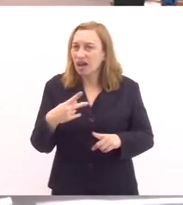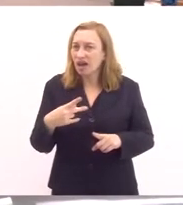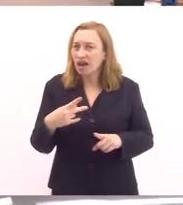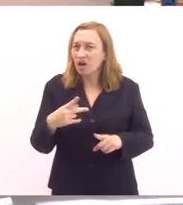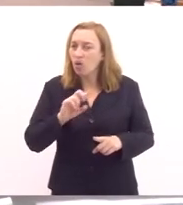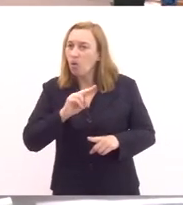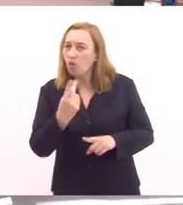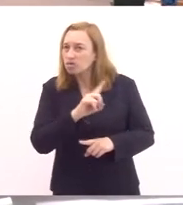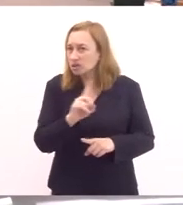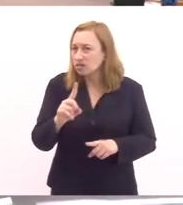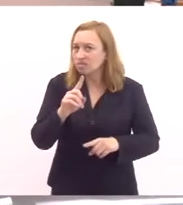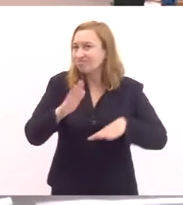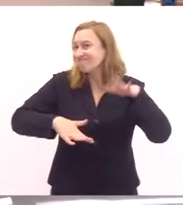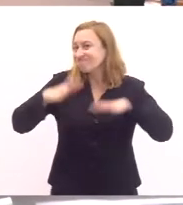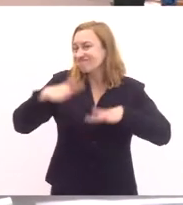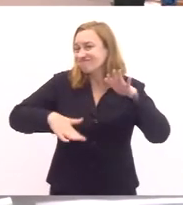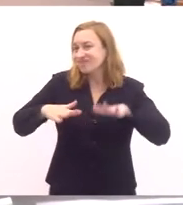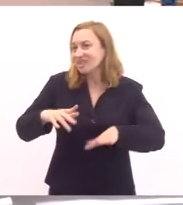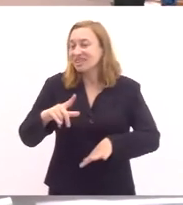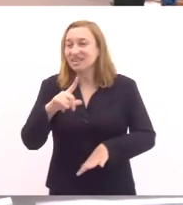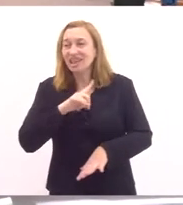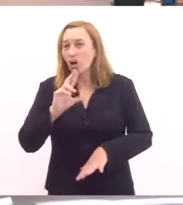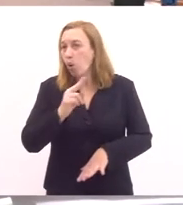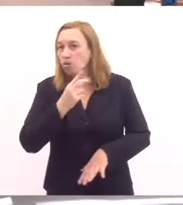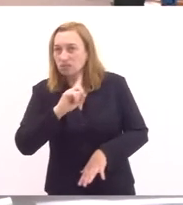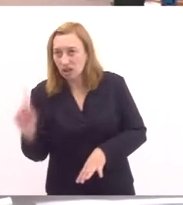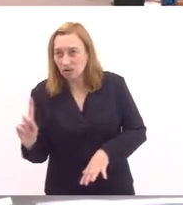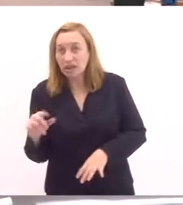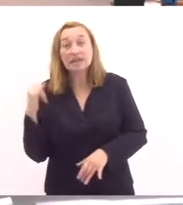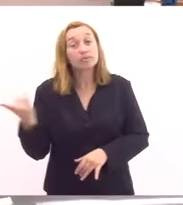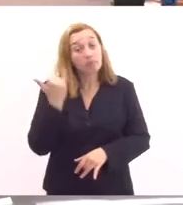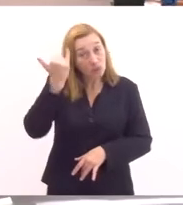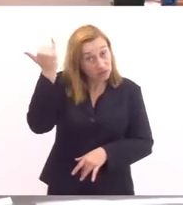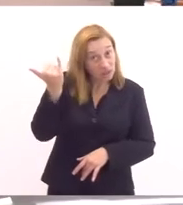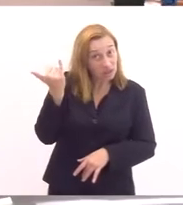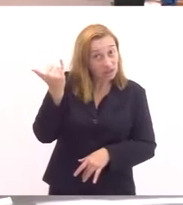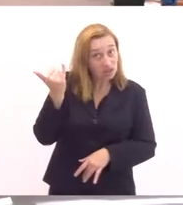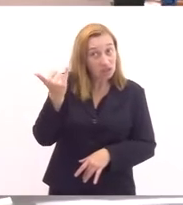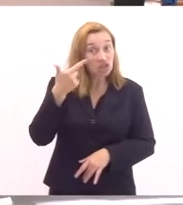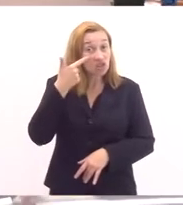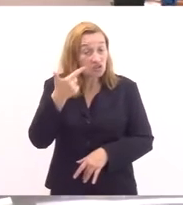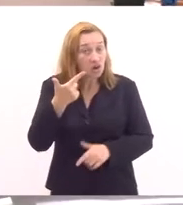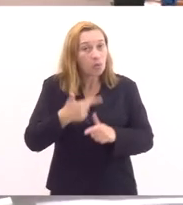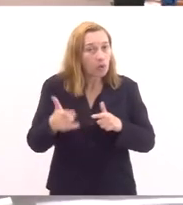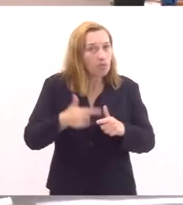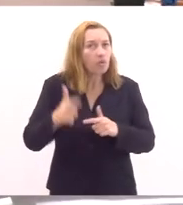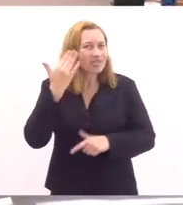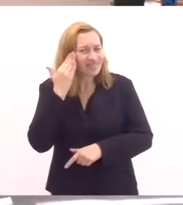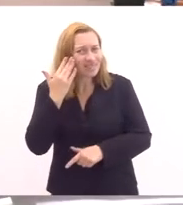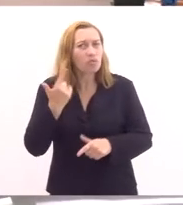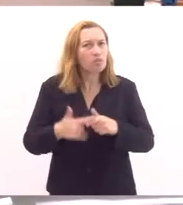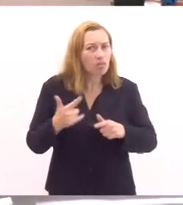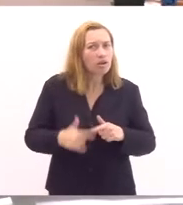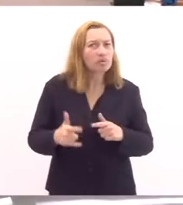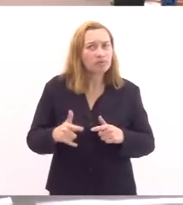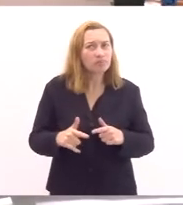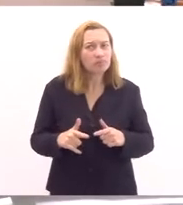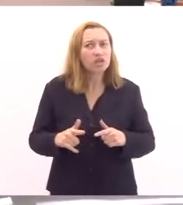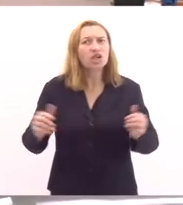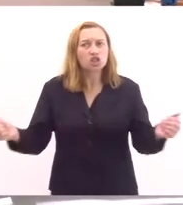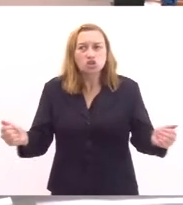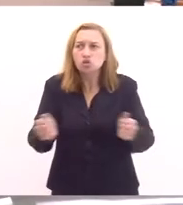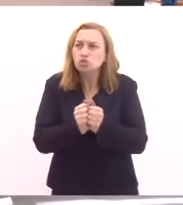não vai ser independente de existir então é importante que a gente vive desde o problema entendo o problema para que